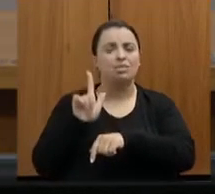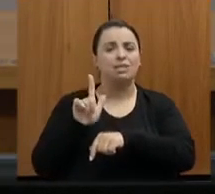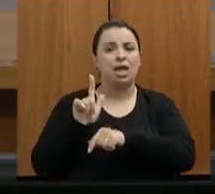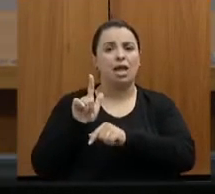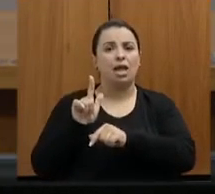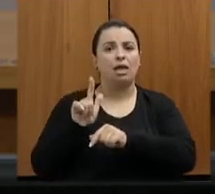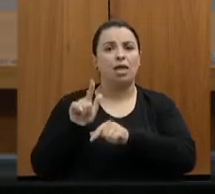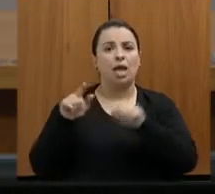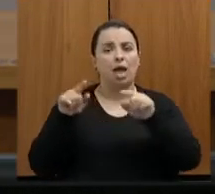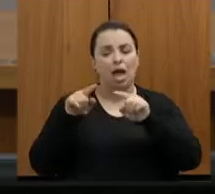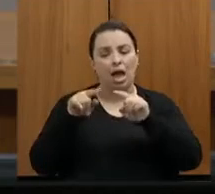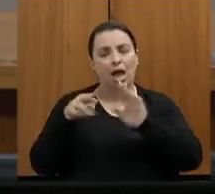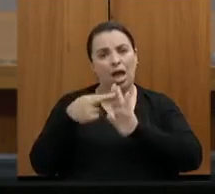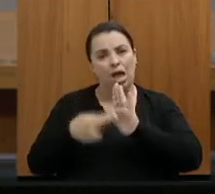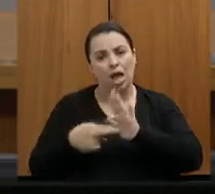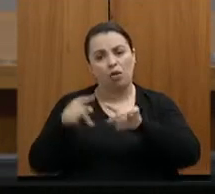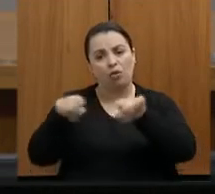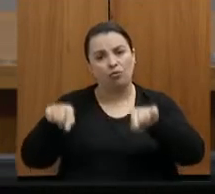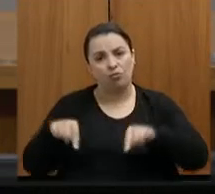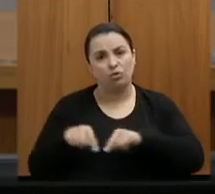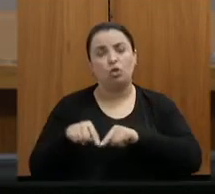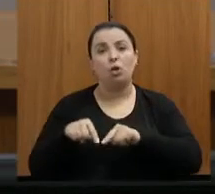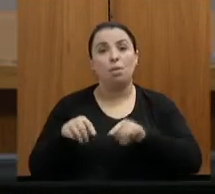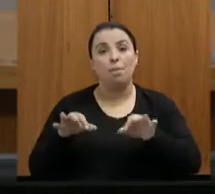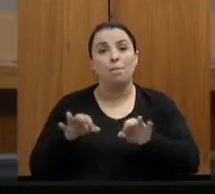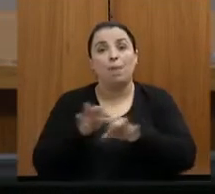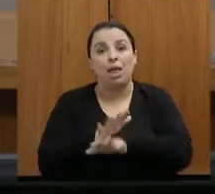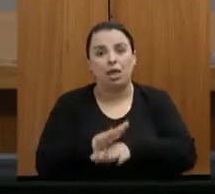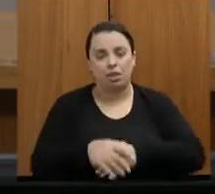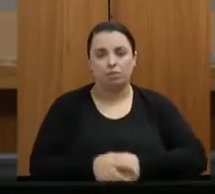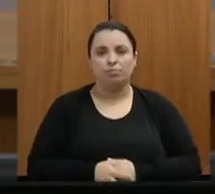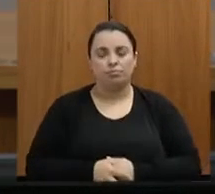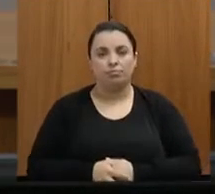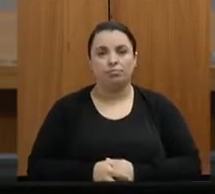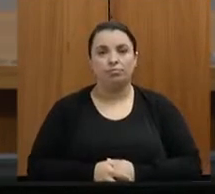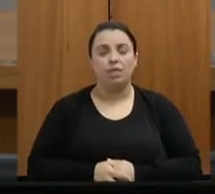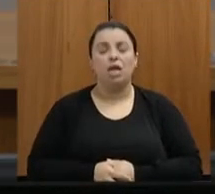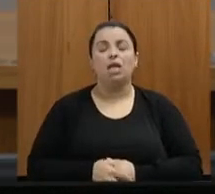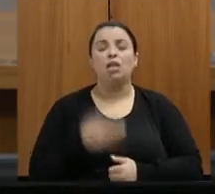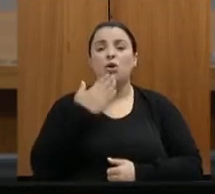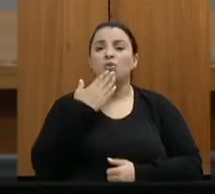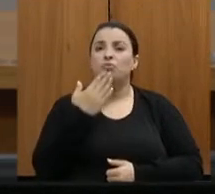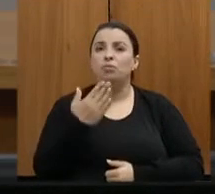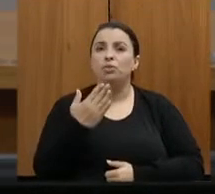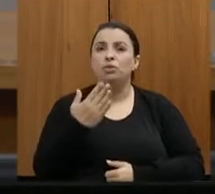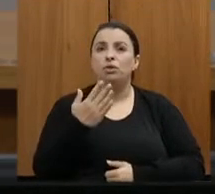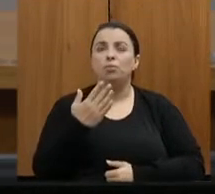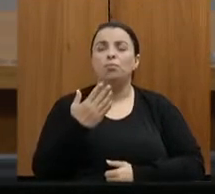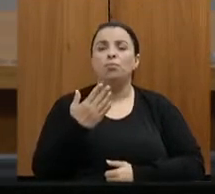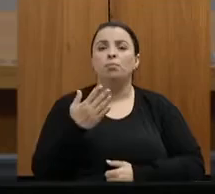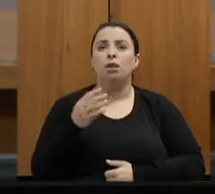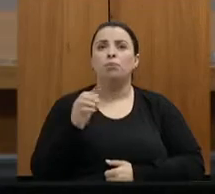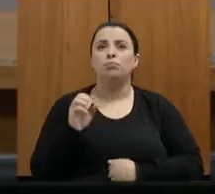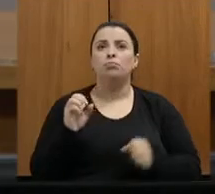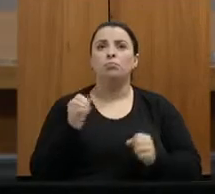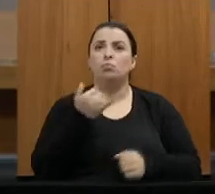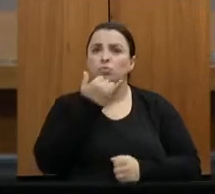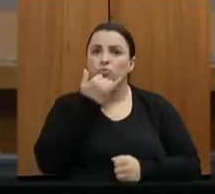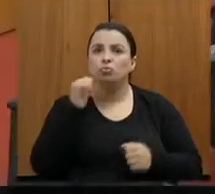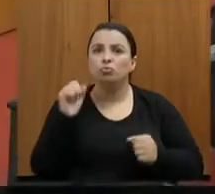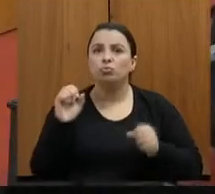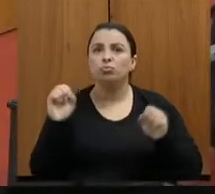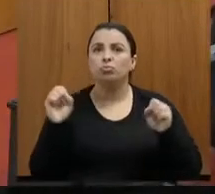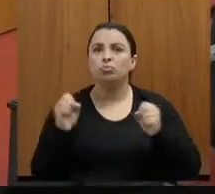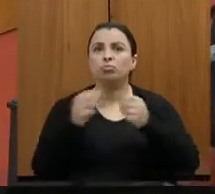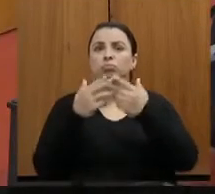regularização fundiária de um modo pleno. Então, eu vou pedir gentileza para colocar aqui em tela a apresentação.